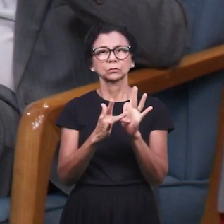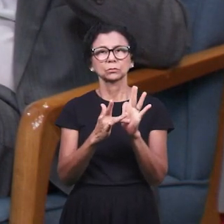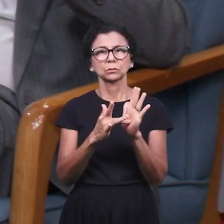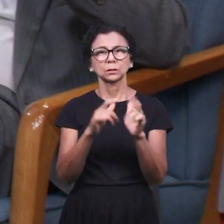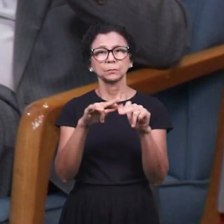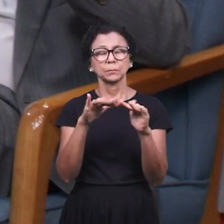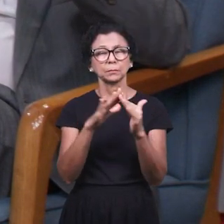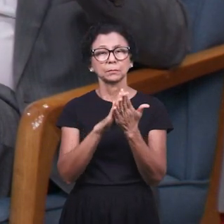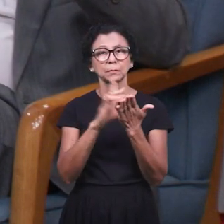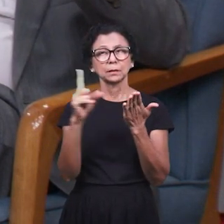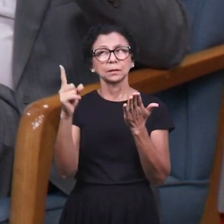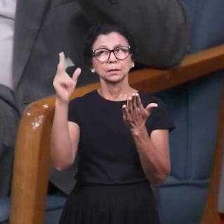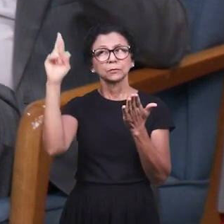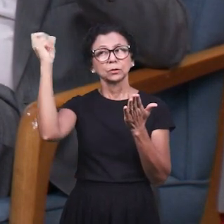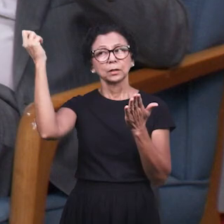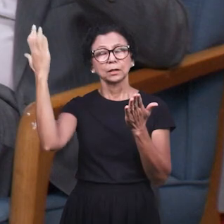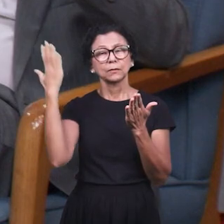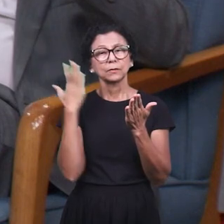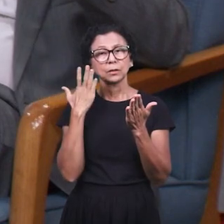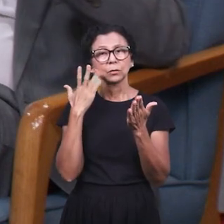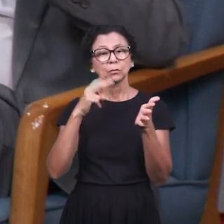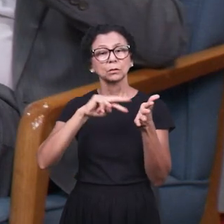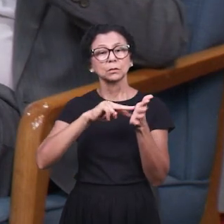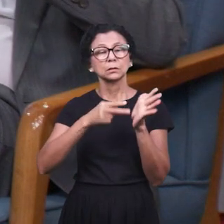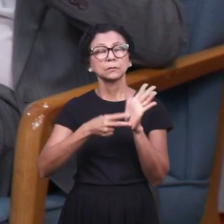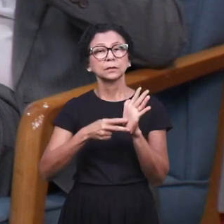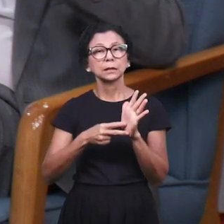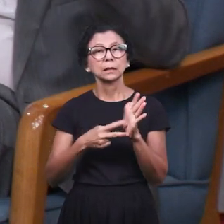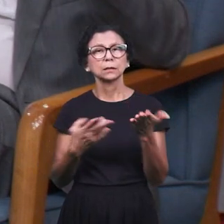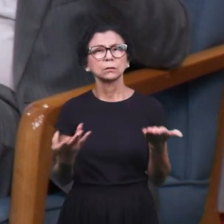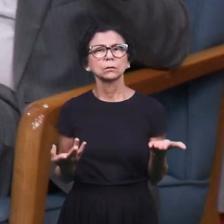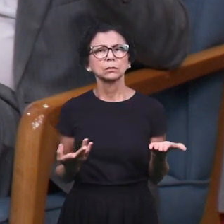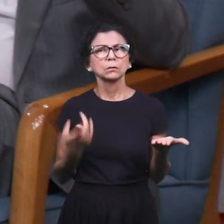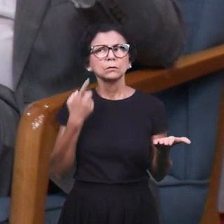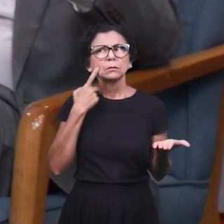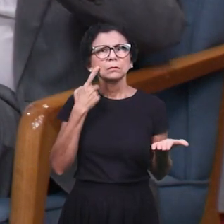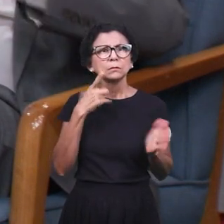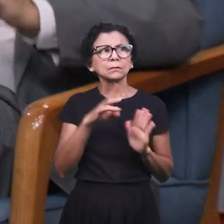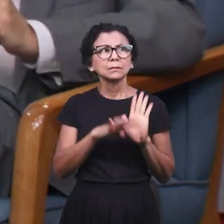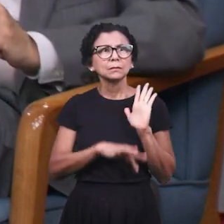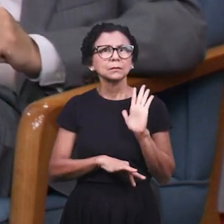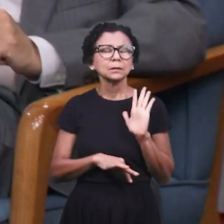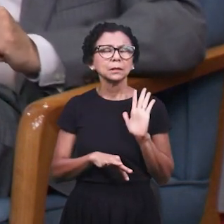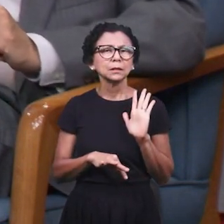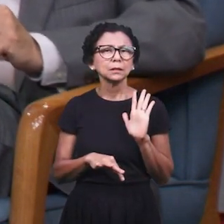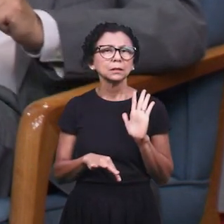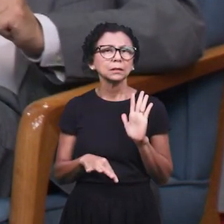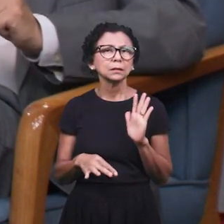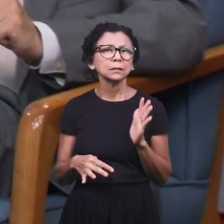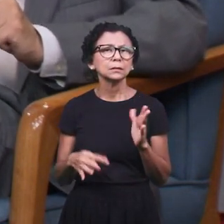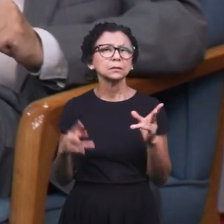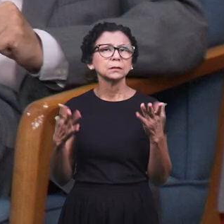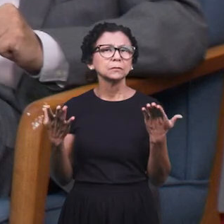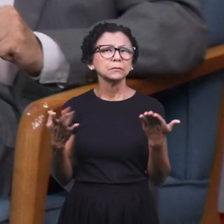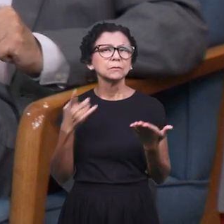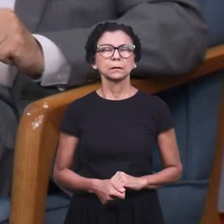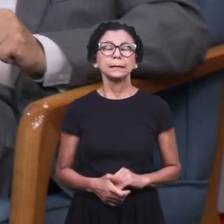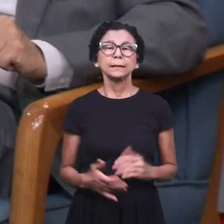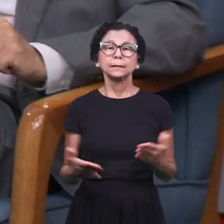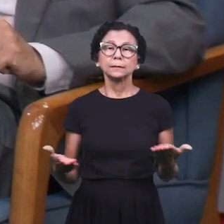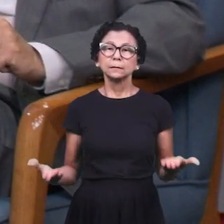do clamor. Mas vejam, olha esse texto e olha o que aconteceu com os nossos